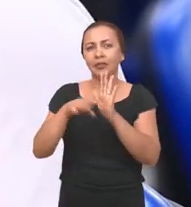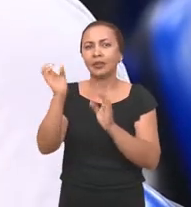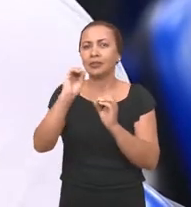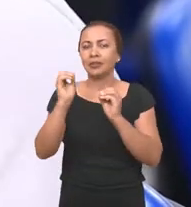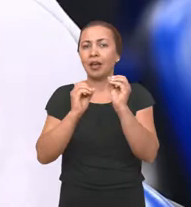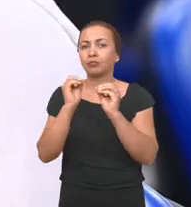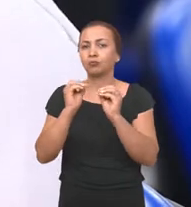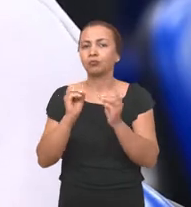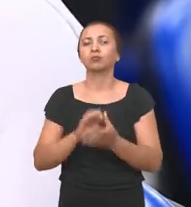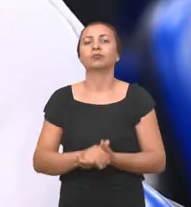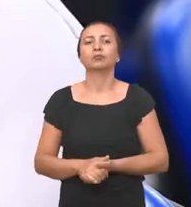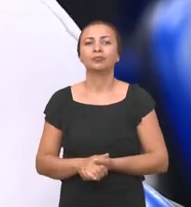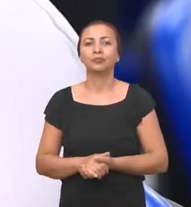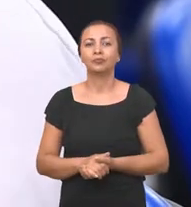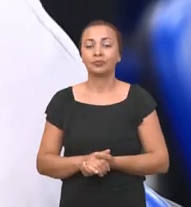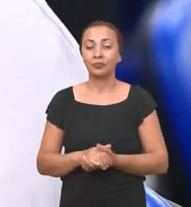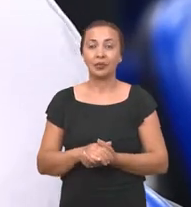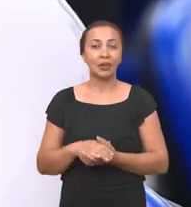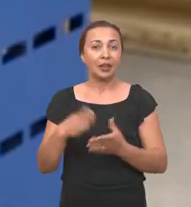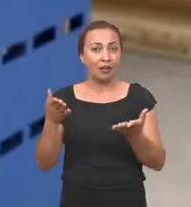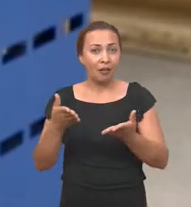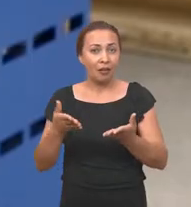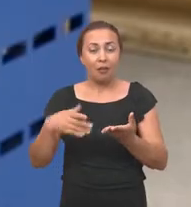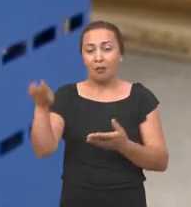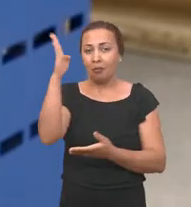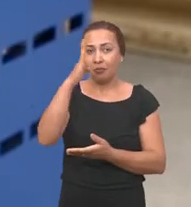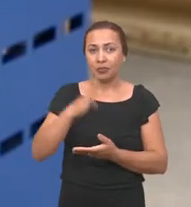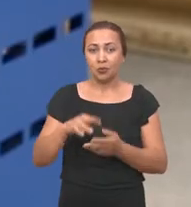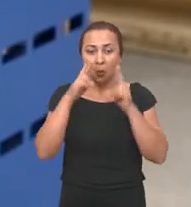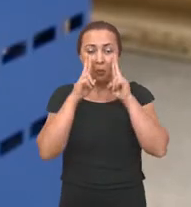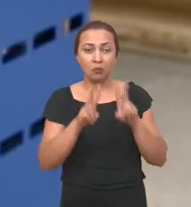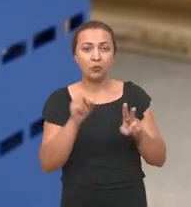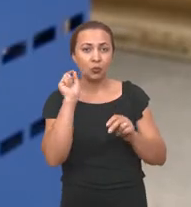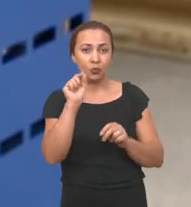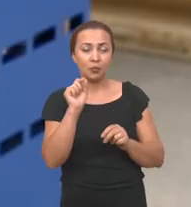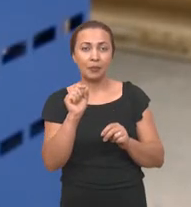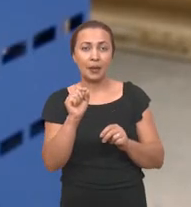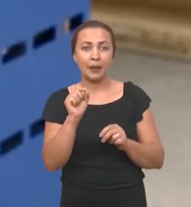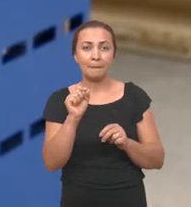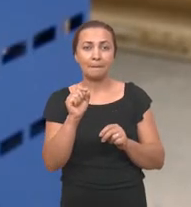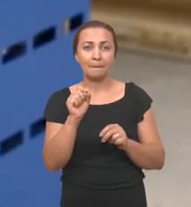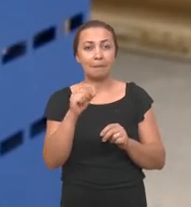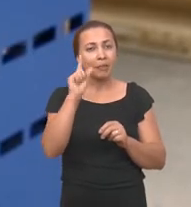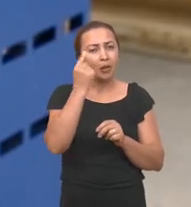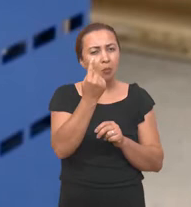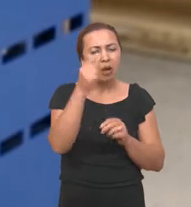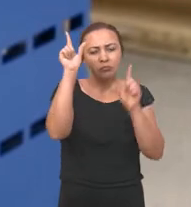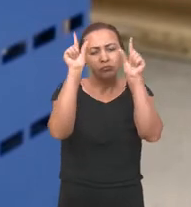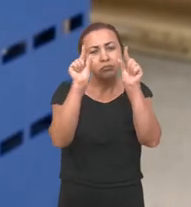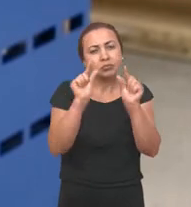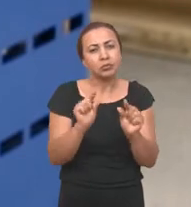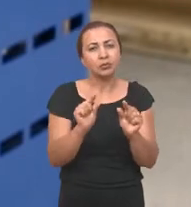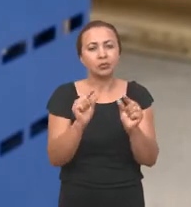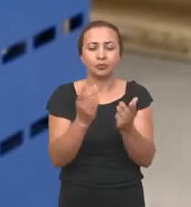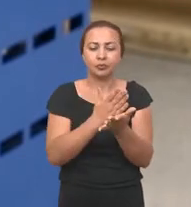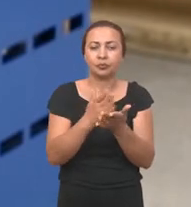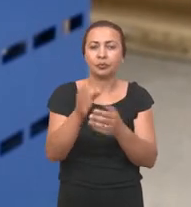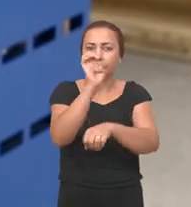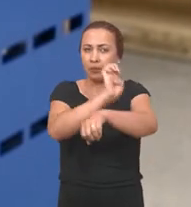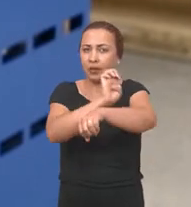até zero em alguns, como Nova Zelândia. A nível de Brasil, observa-se o quê?